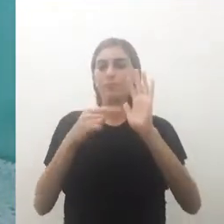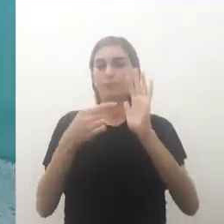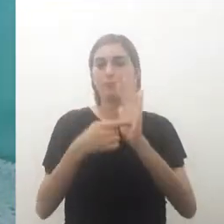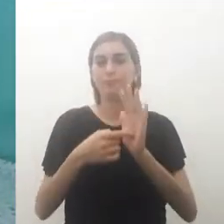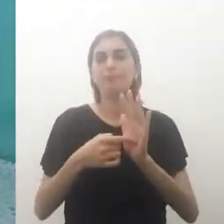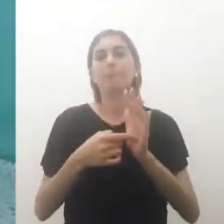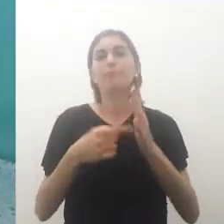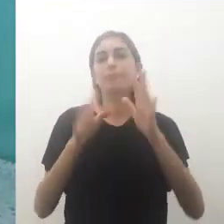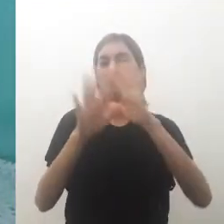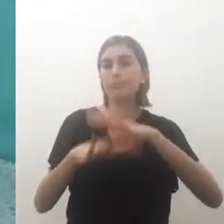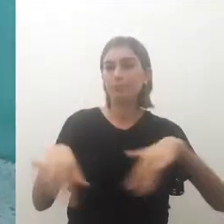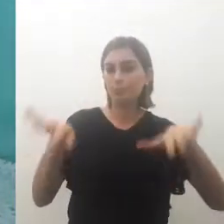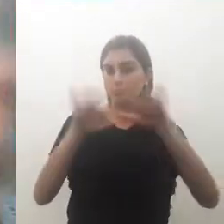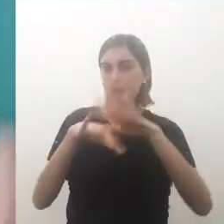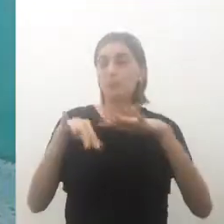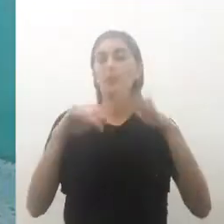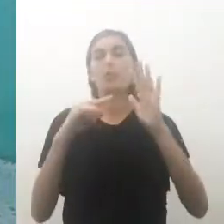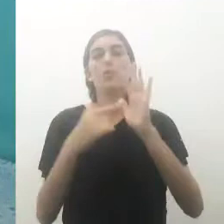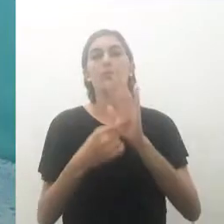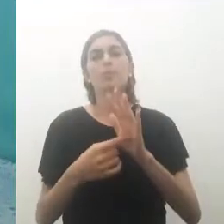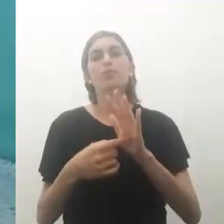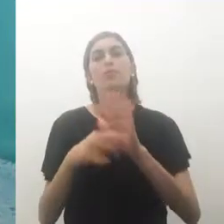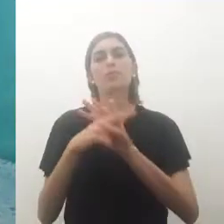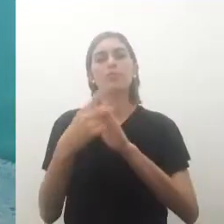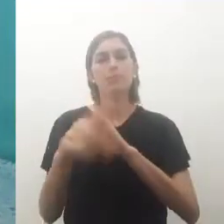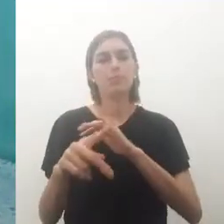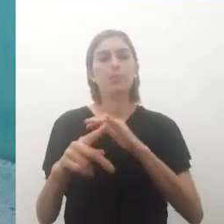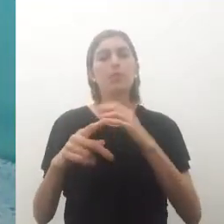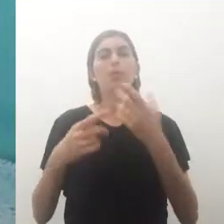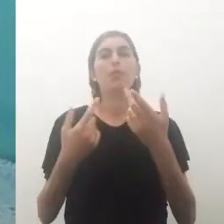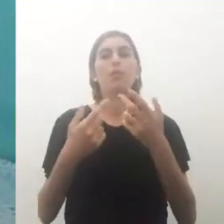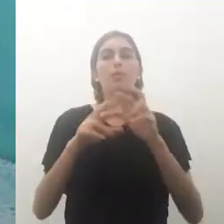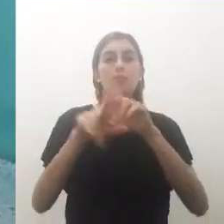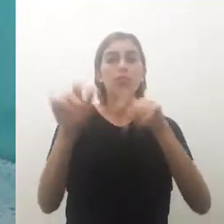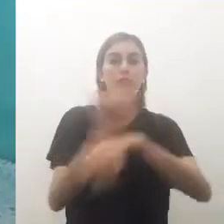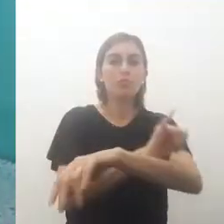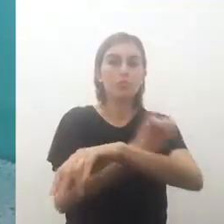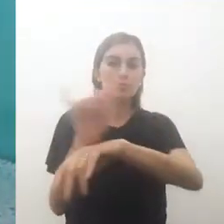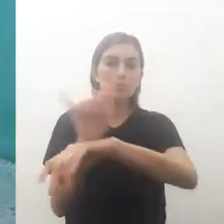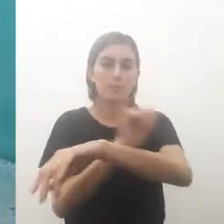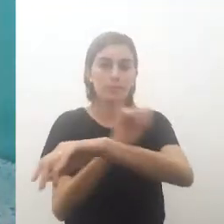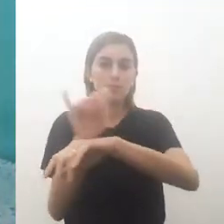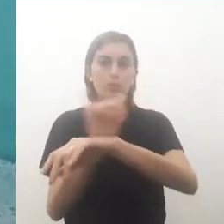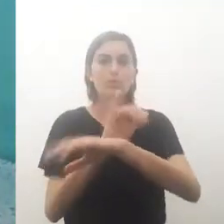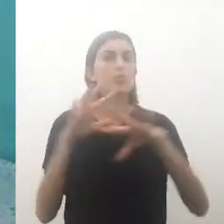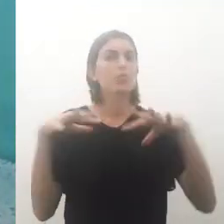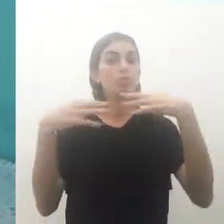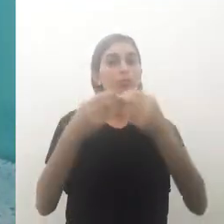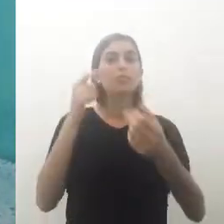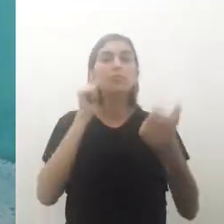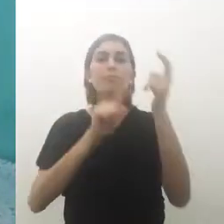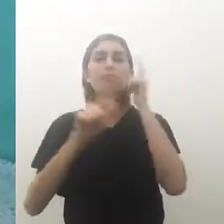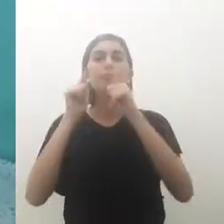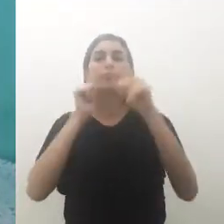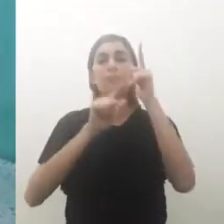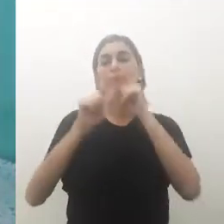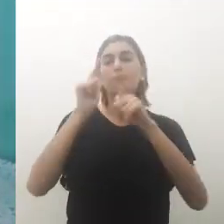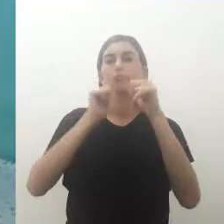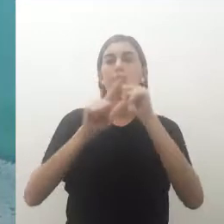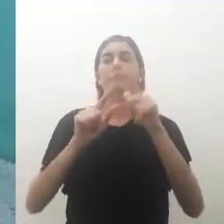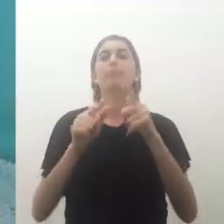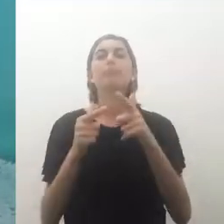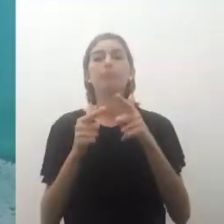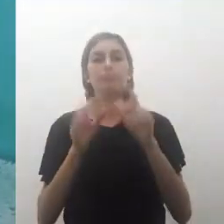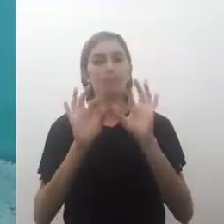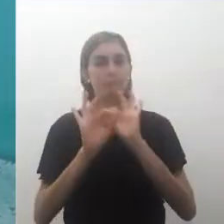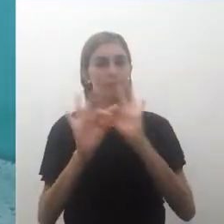os objetivos gerais e os objetivos específicos e das estratégias sejam todas alcançadas de